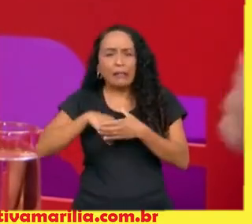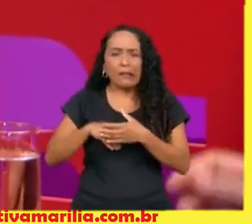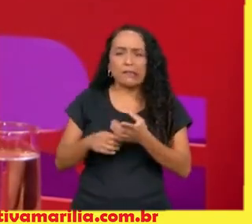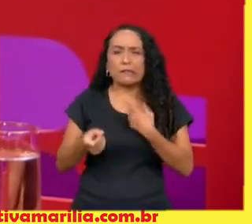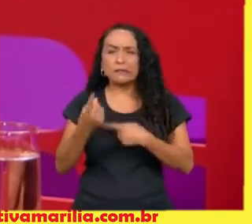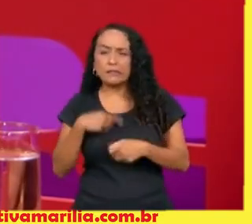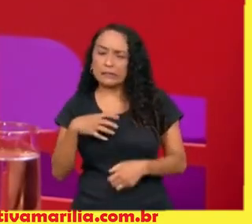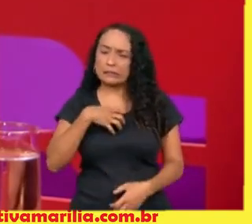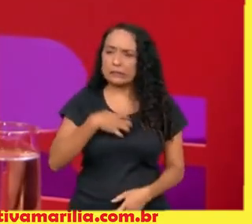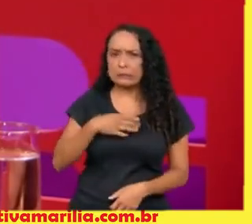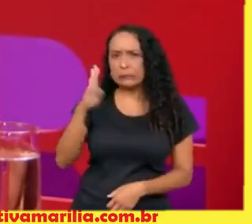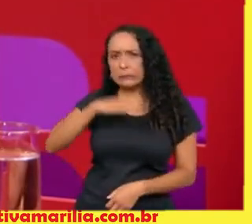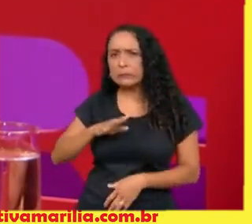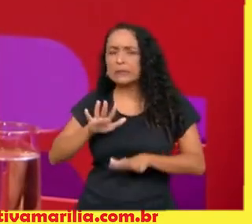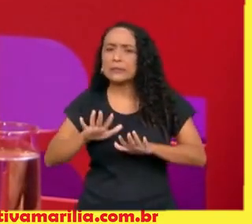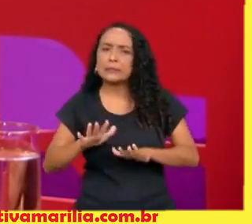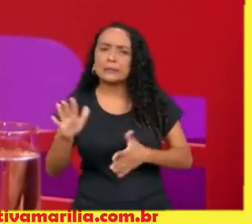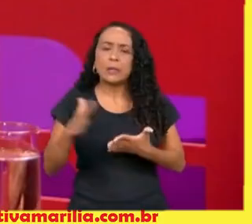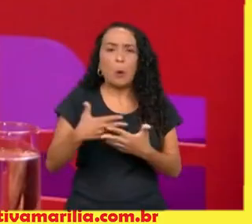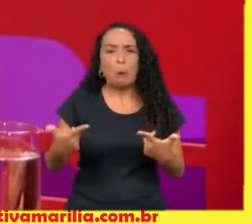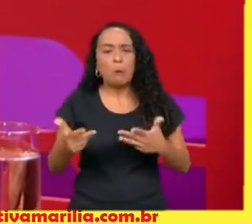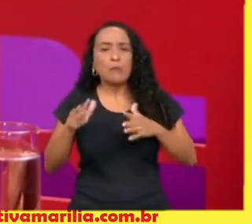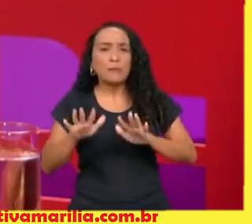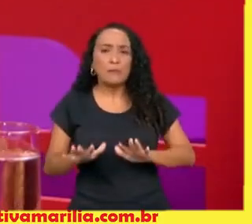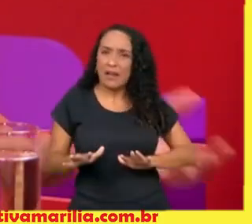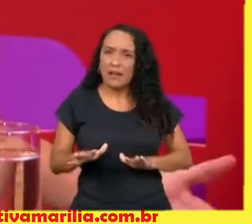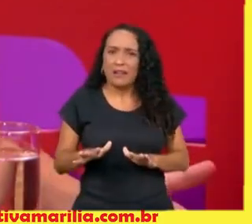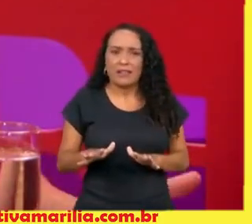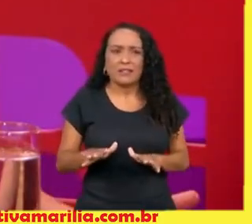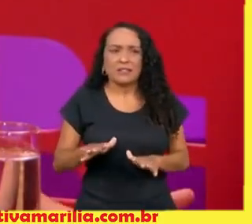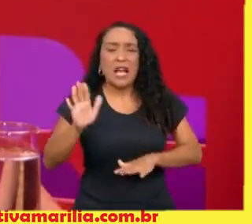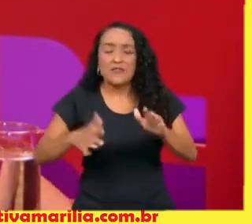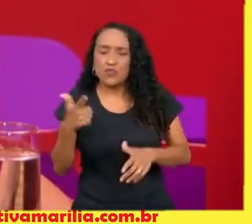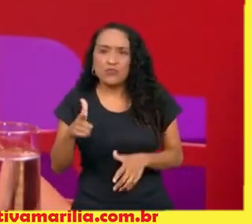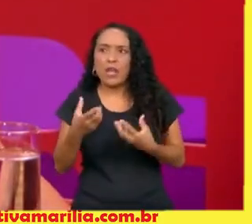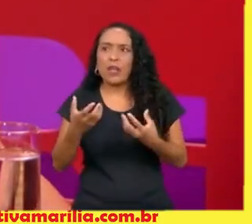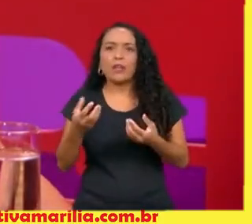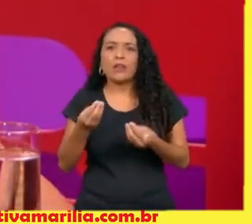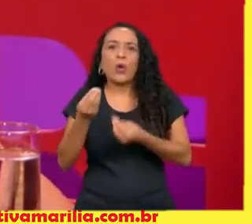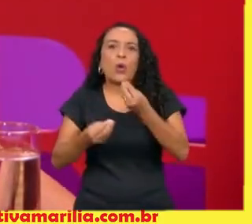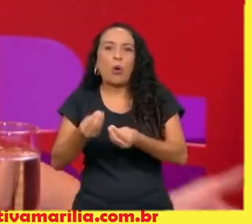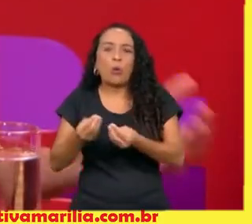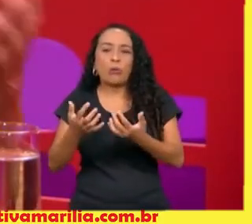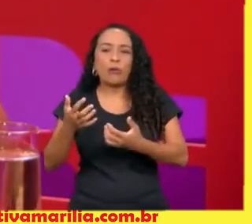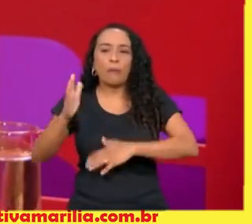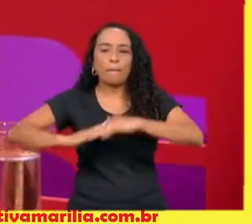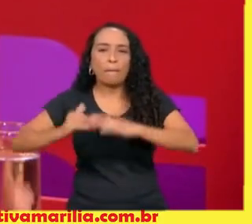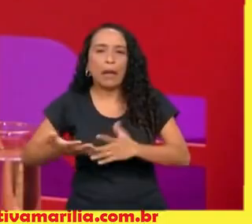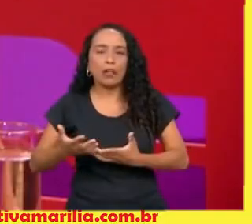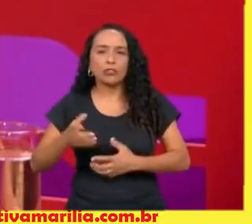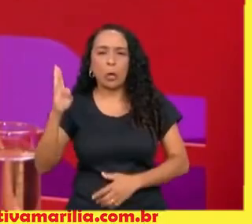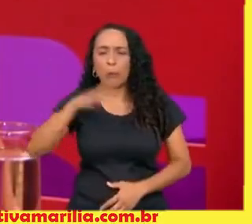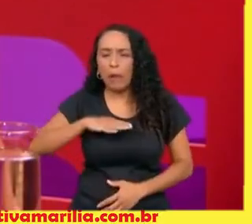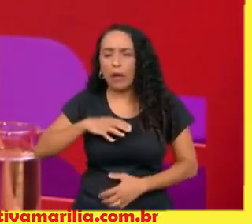ser malvado, e essas maldades que você ou não tem onde exercer, porque também é muito cômodo, se eu resolver